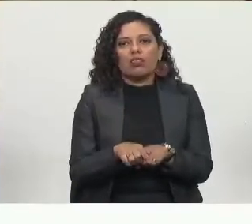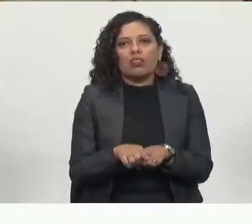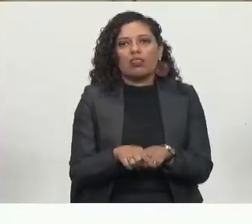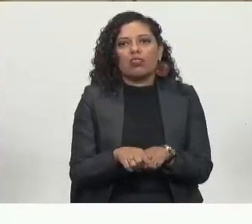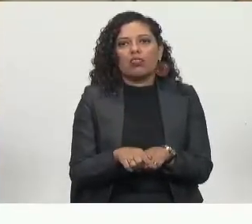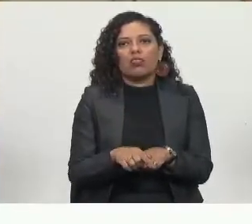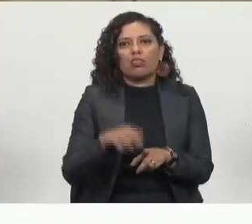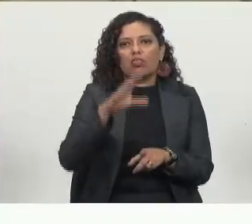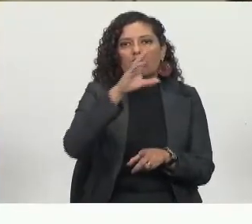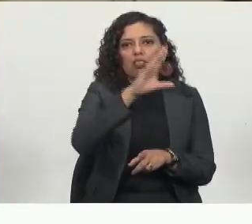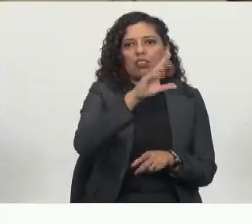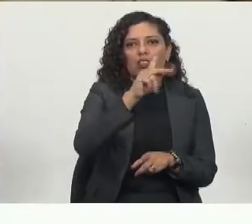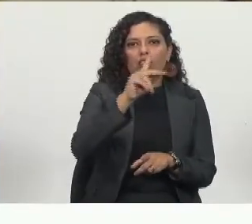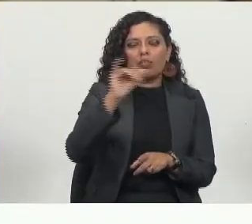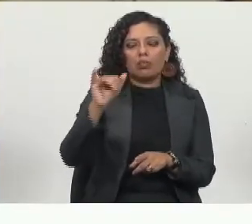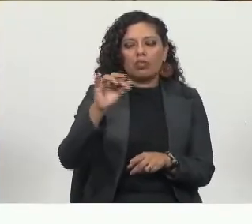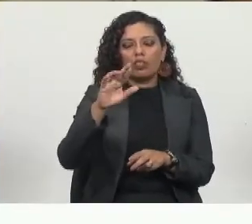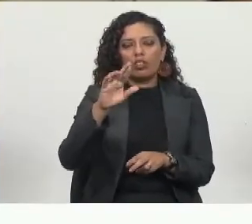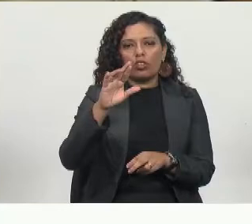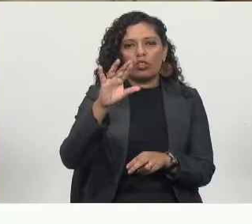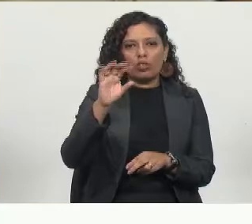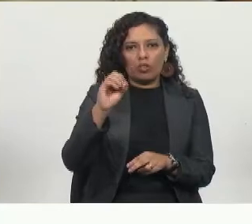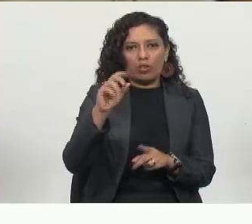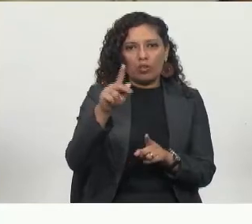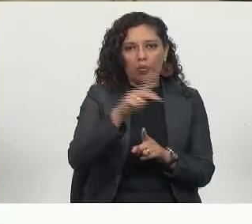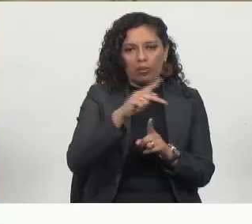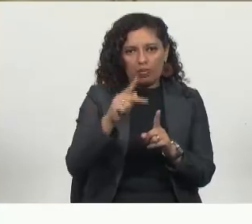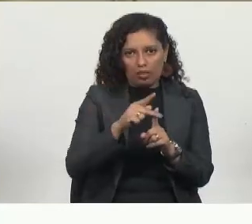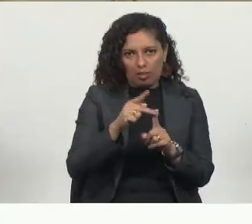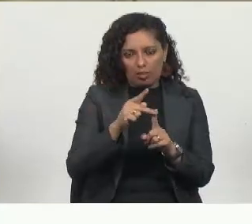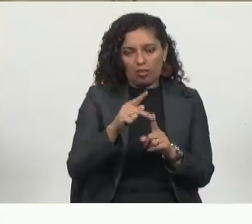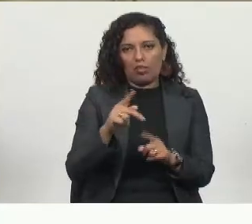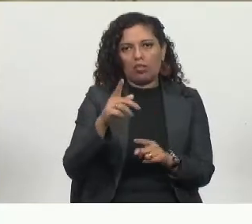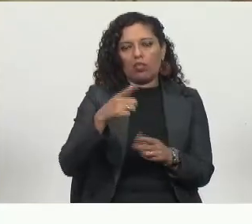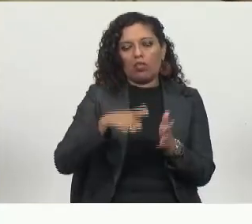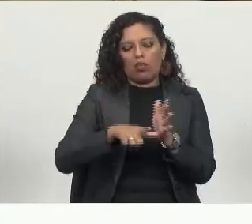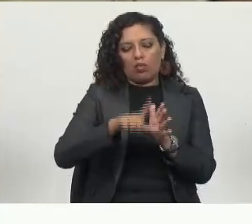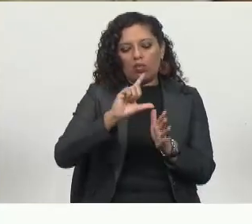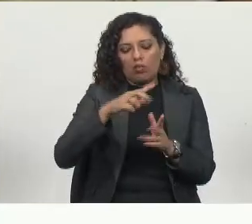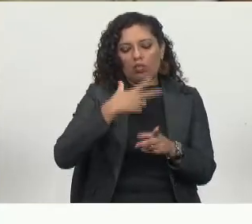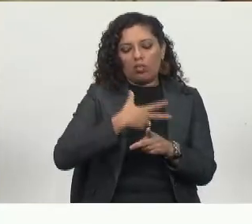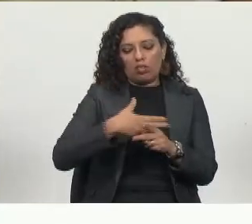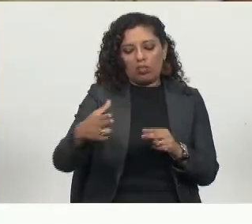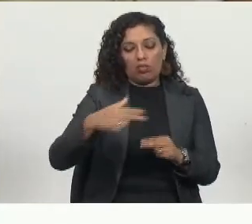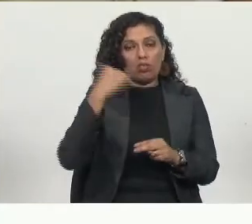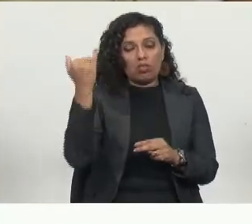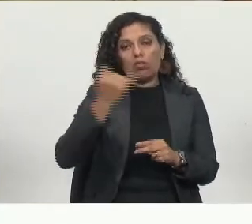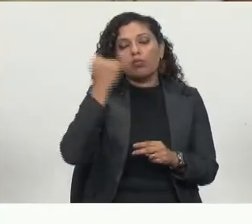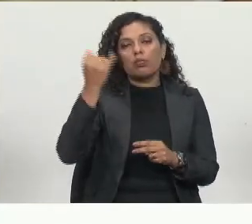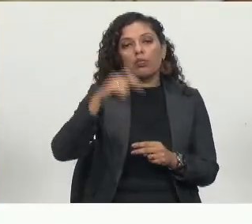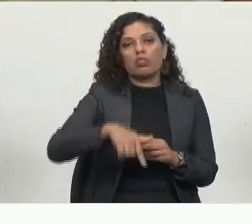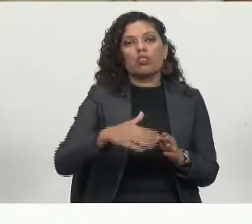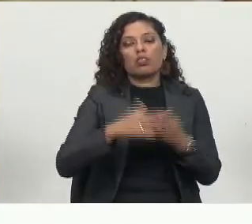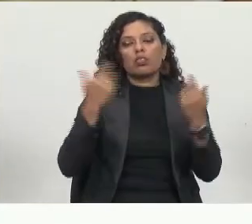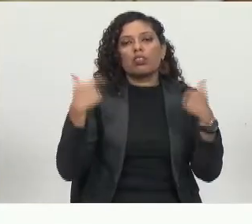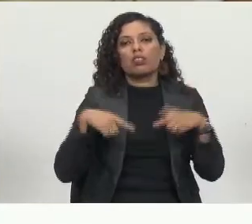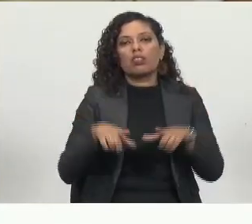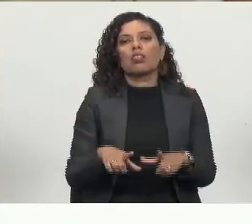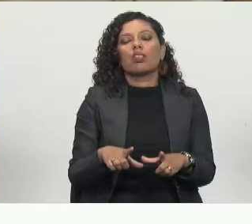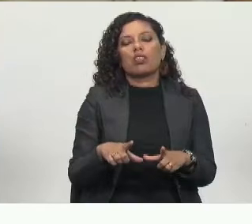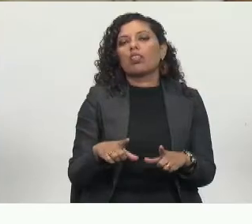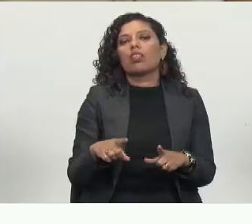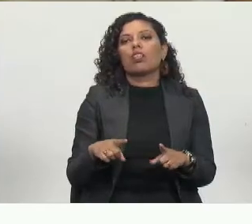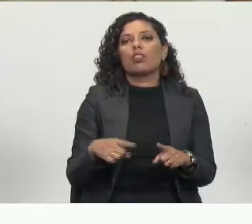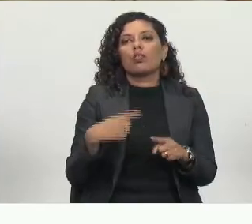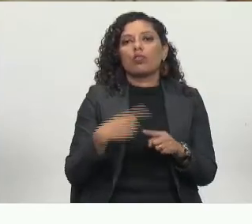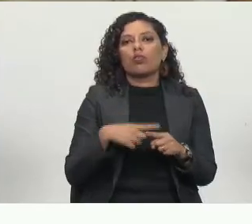na CPI do Rio Previdência. Eu acho que ontem nós tivemos uma vitória muito, muito importante aqui dentro dessa casa,